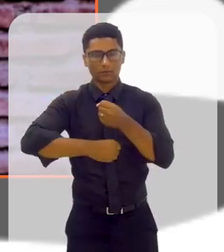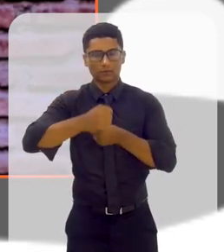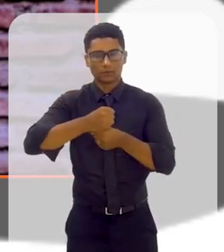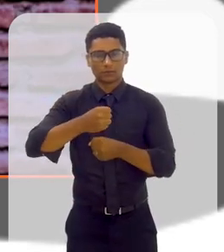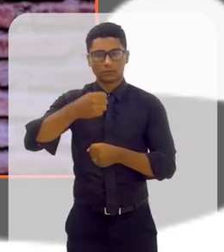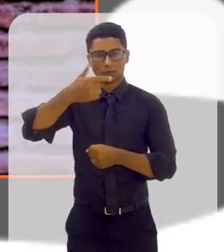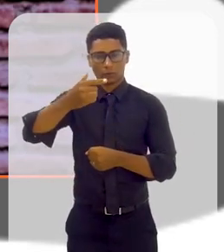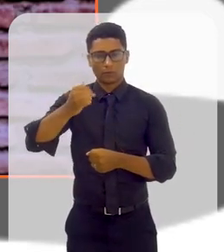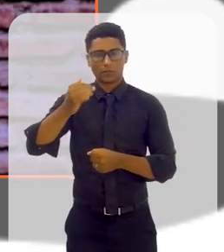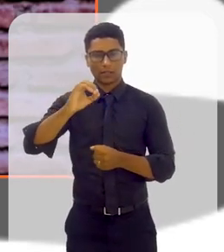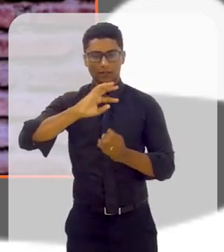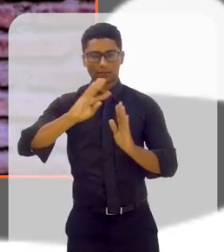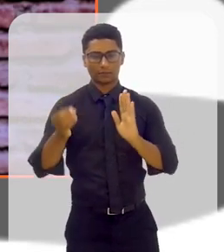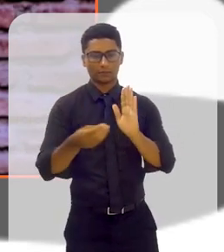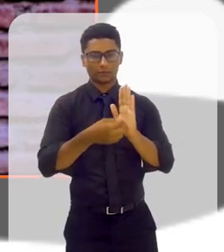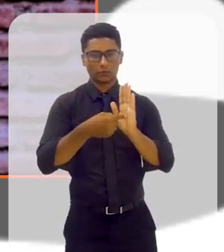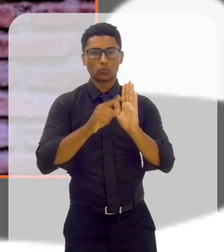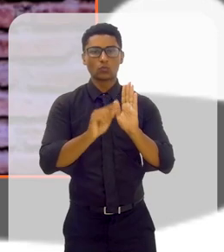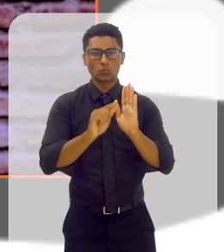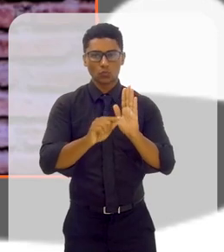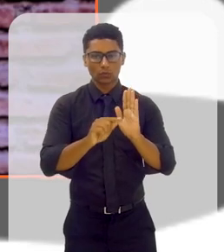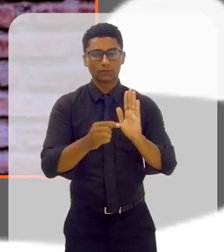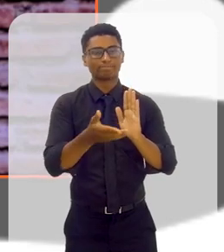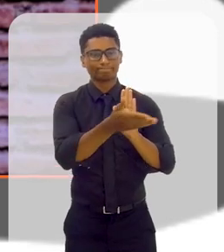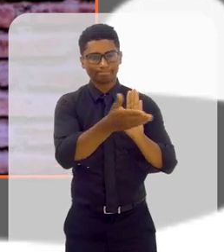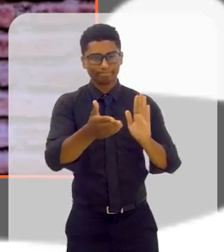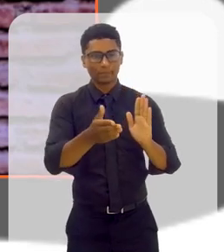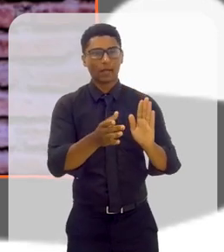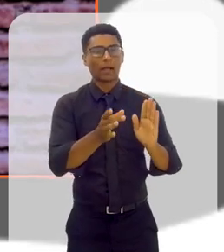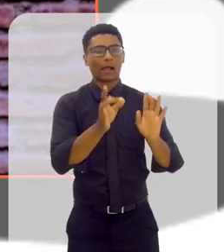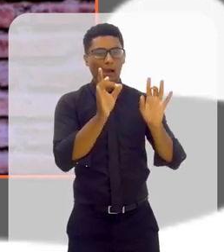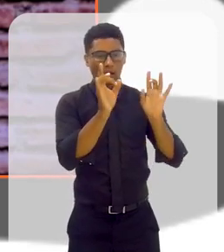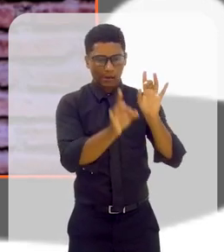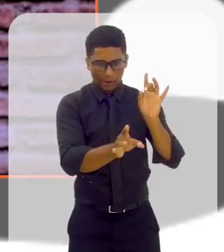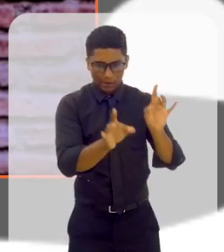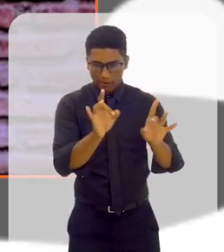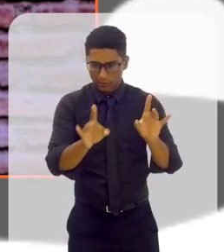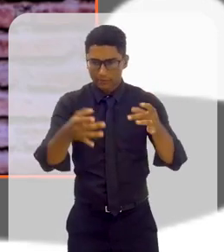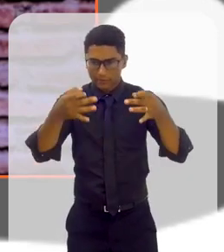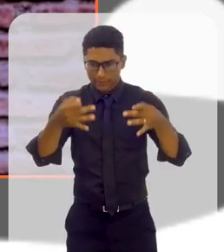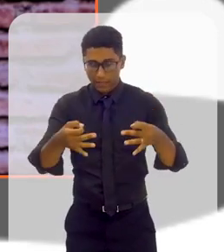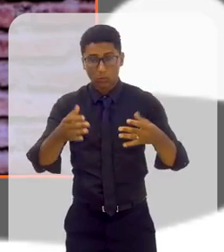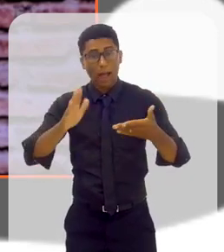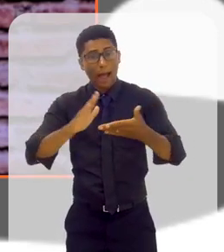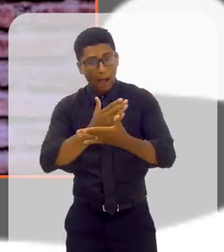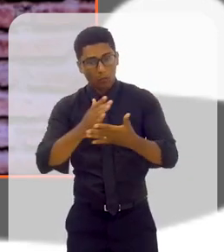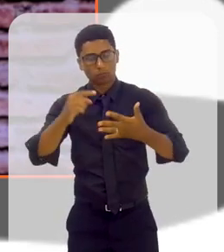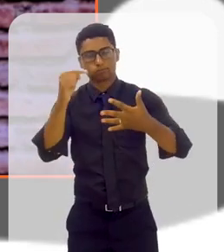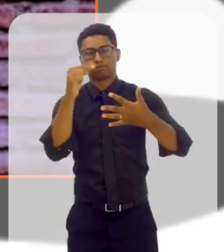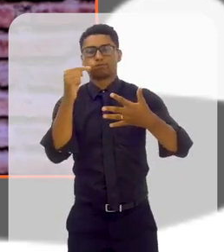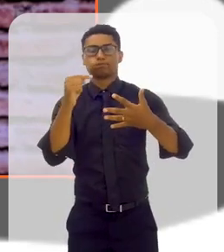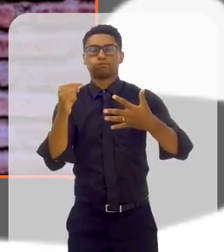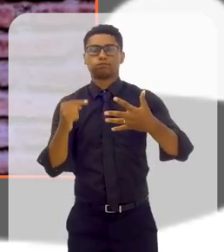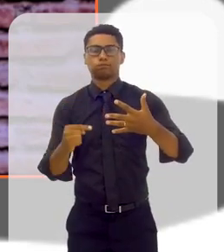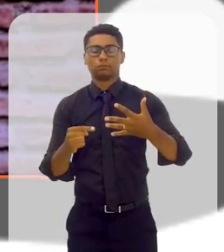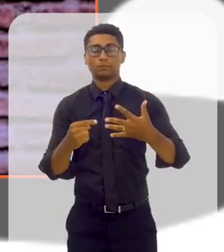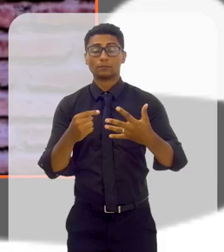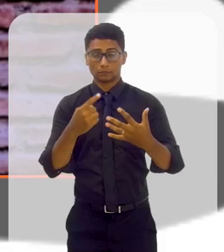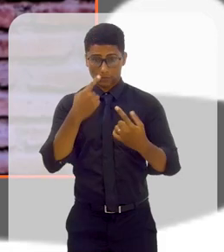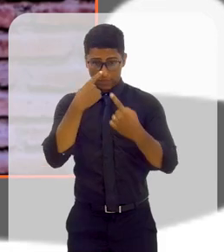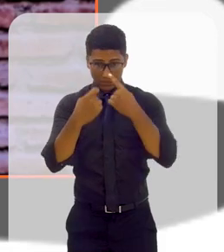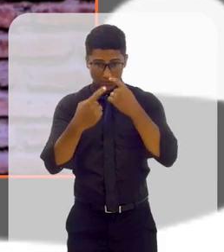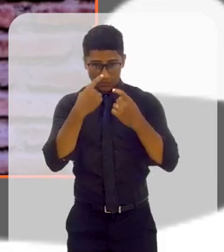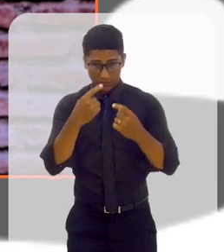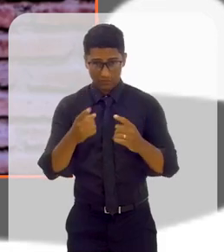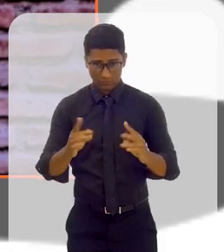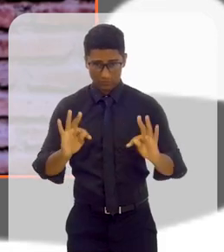2010, ela preconiza o descarte correto através da logística reversa para alguns itens. Entre esses itens, o lixo eletrônico.